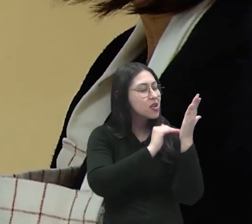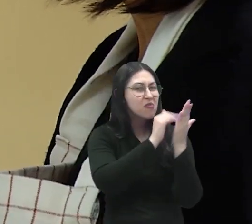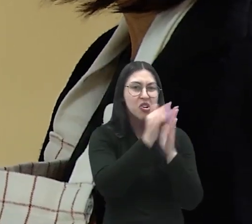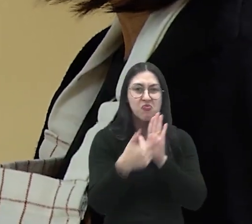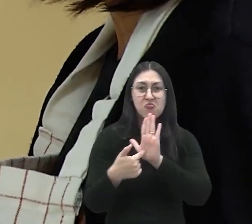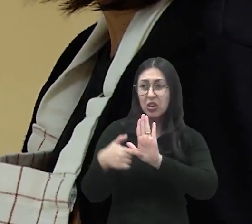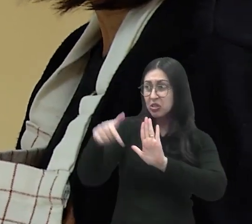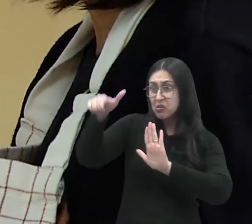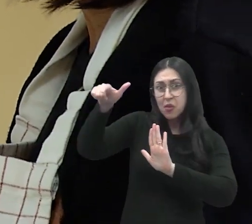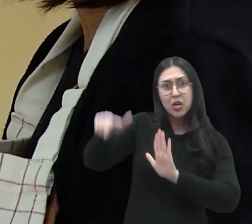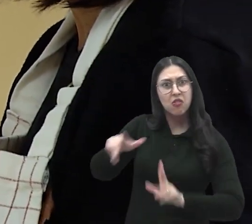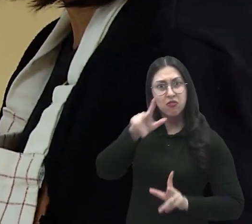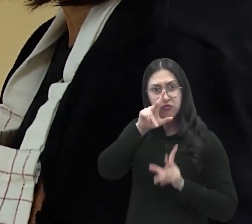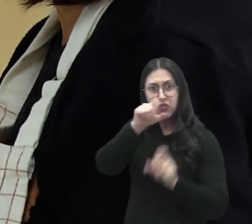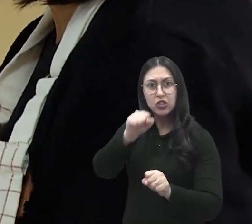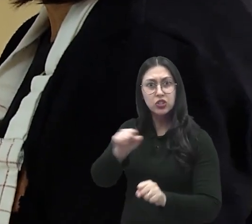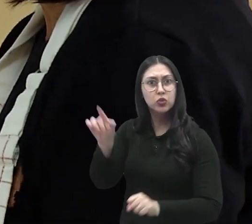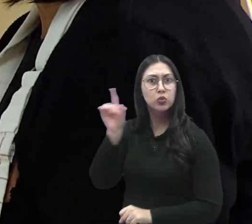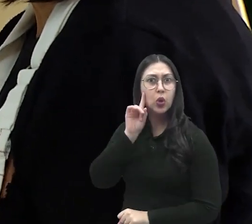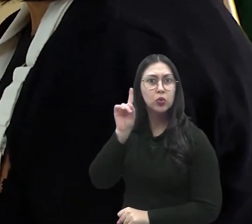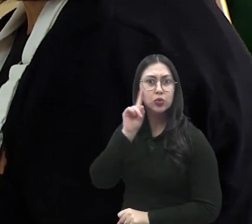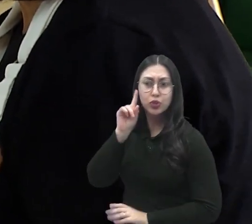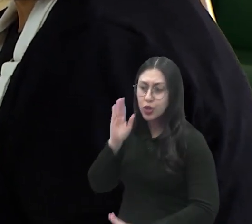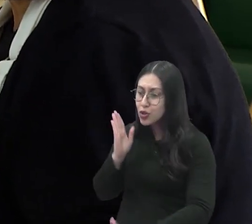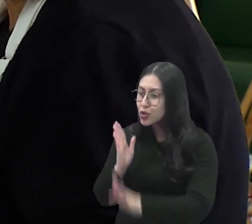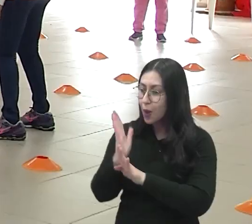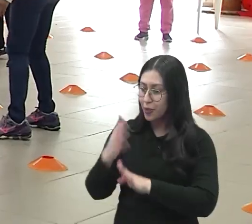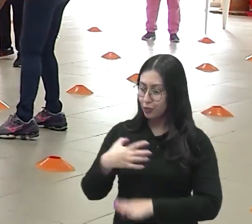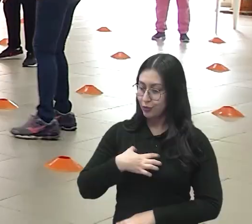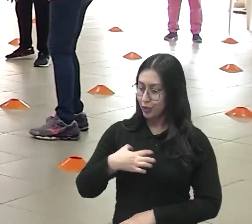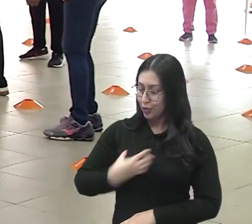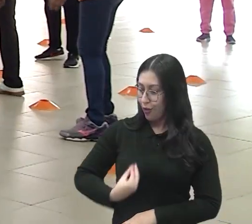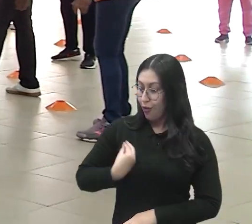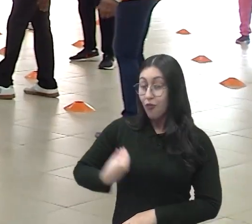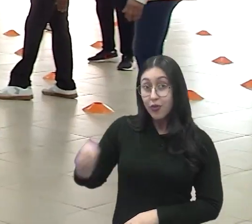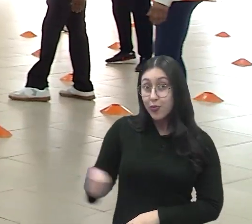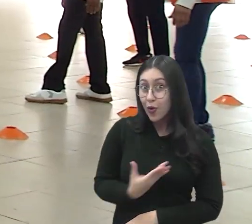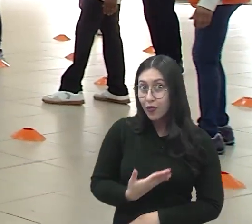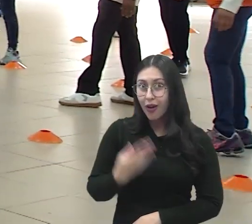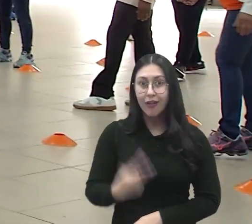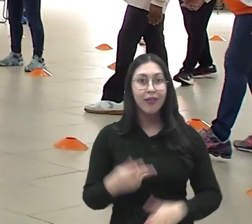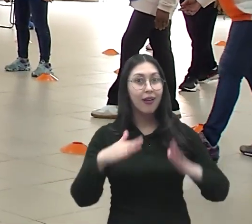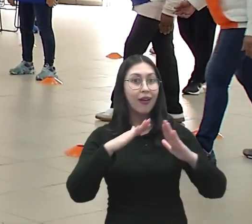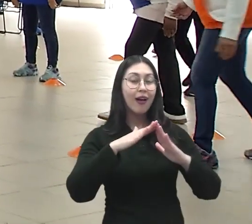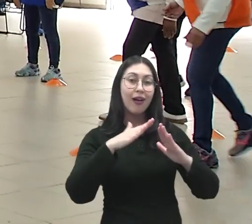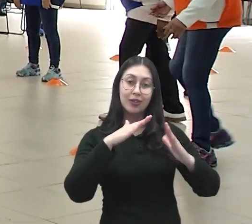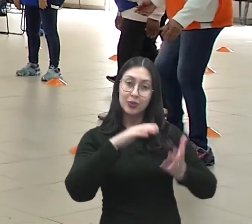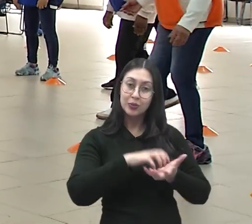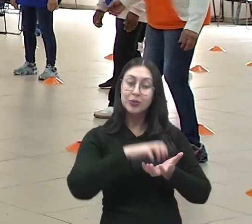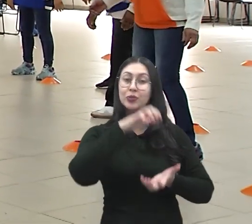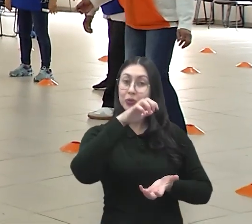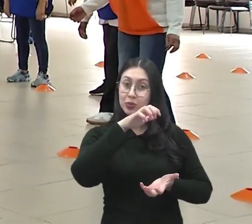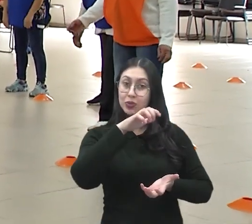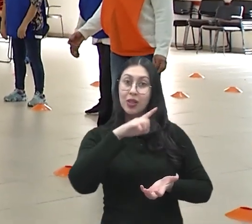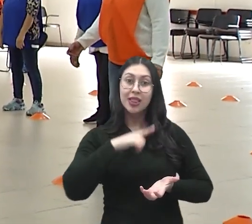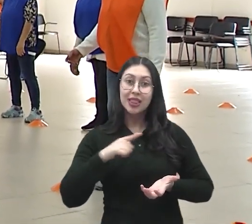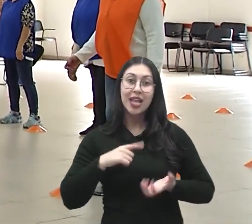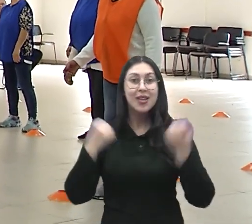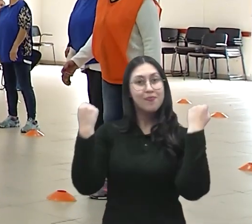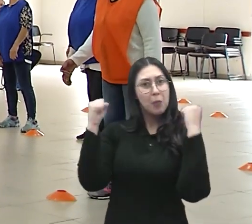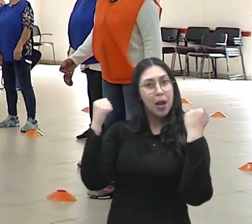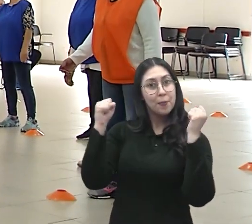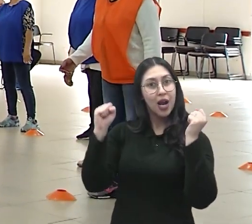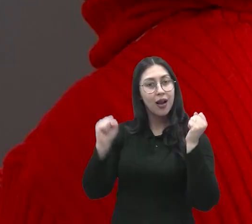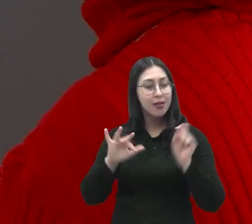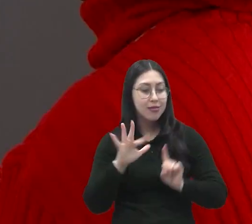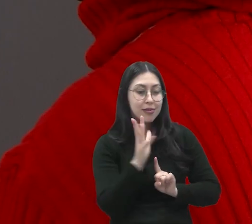de quem redescobre a vida todos os dias. Na casa do idoso, a rotina une atividade física